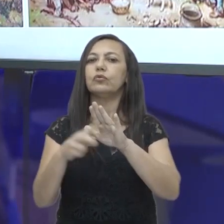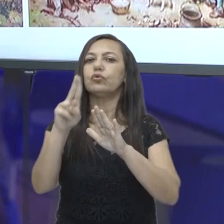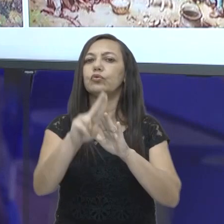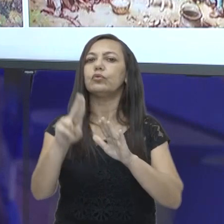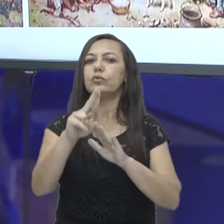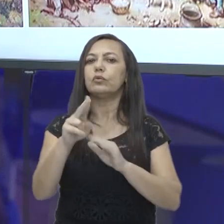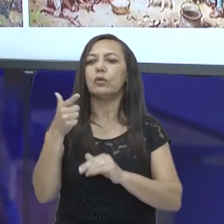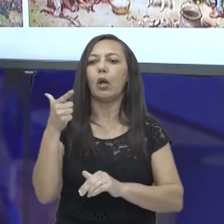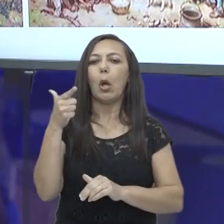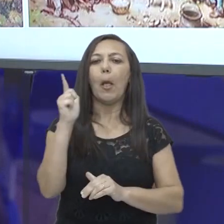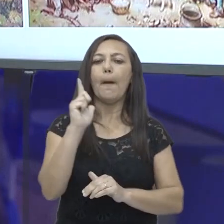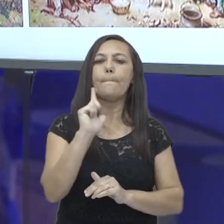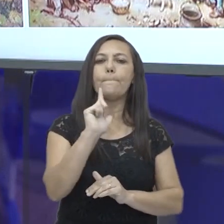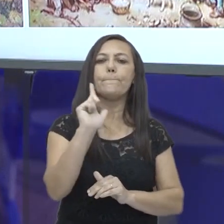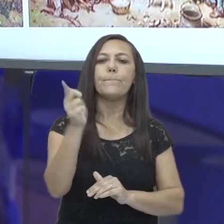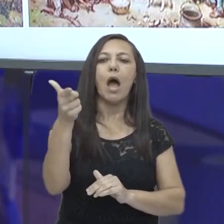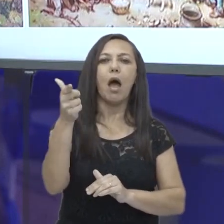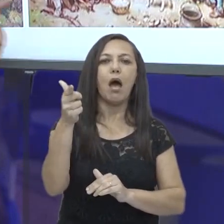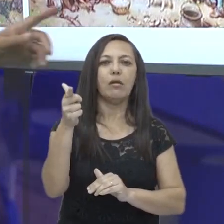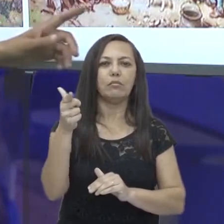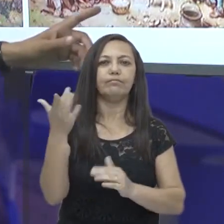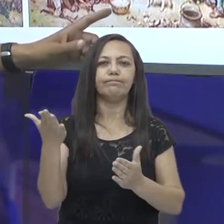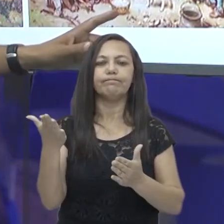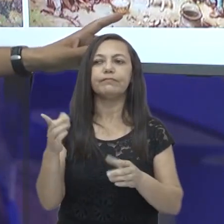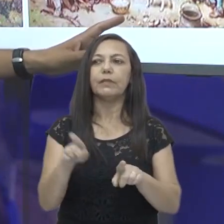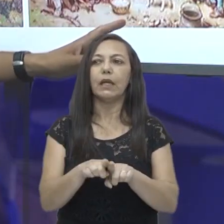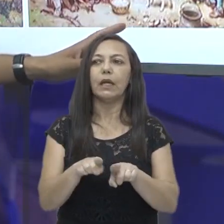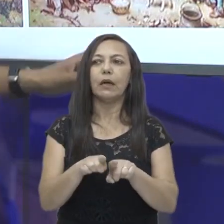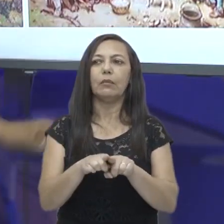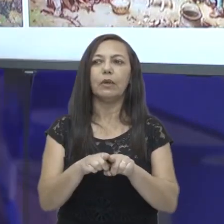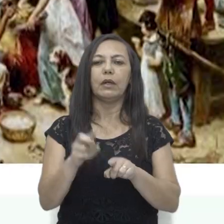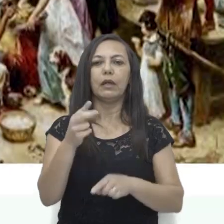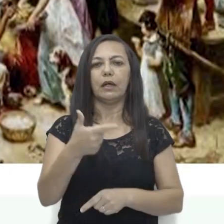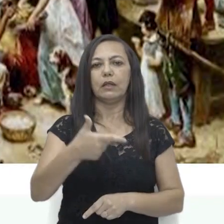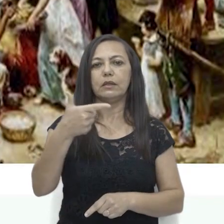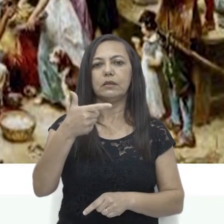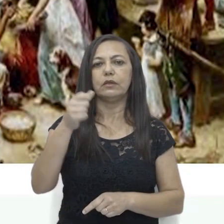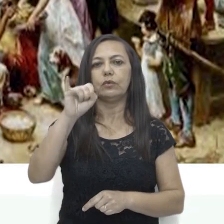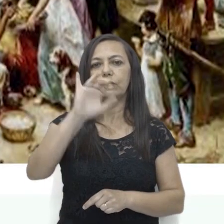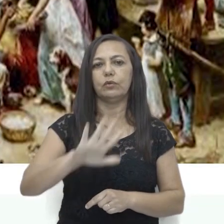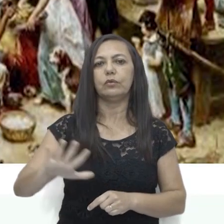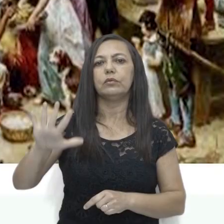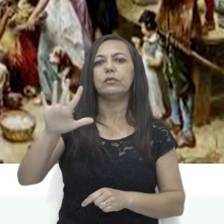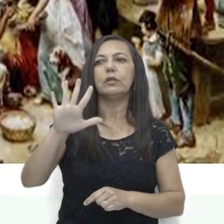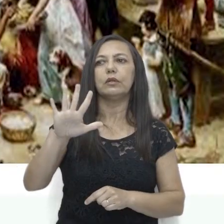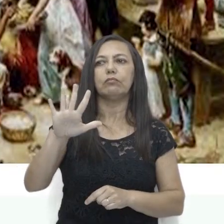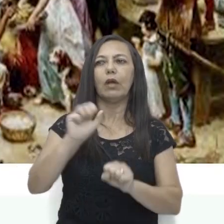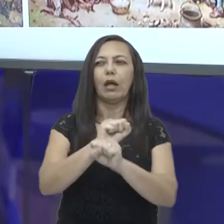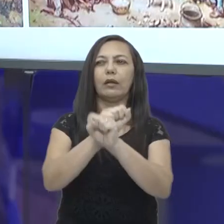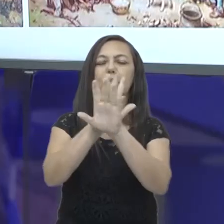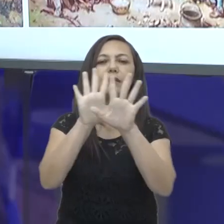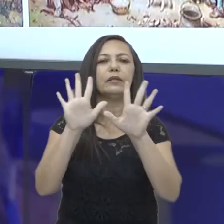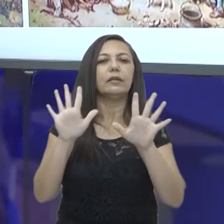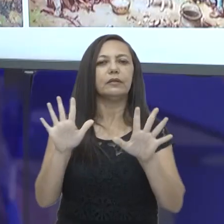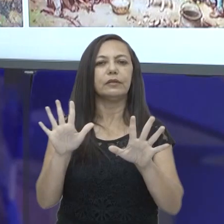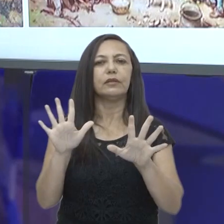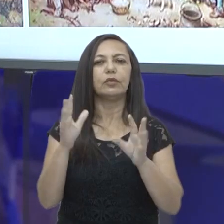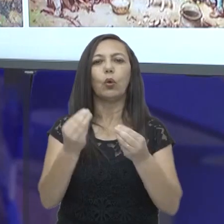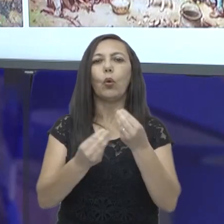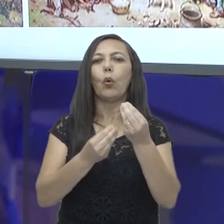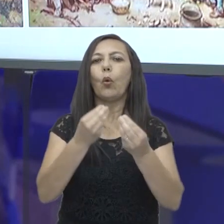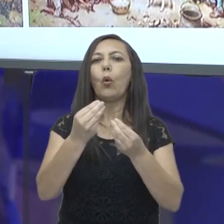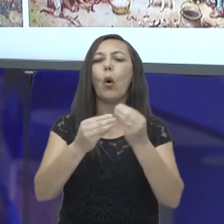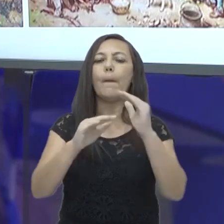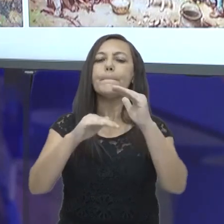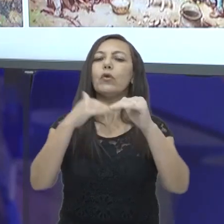com a arma de fogo em mãos. E a segunda imagem, tá certo, que fica bem nítido de como a